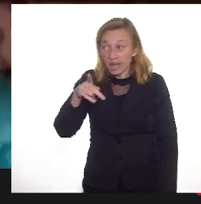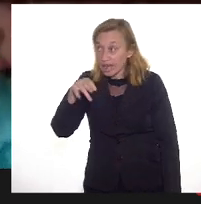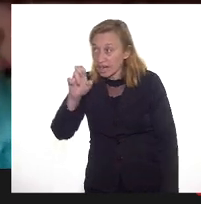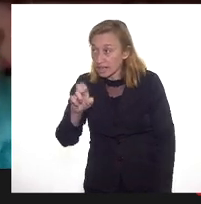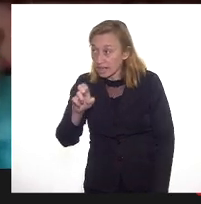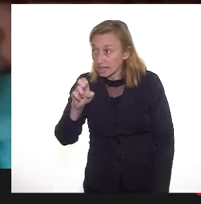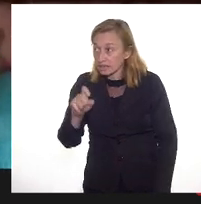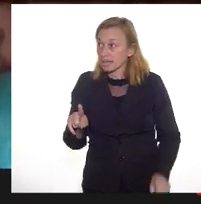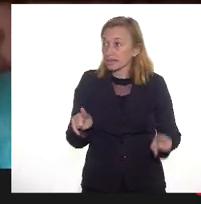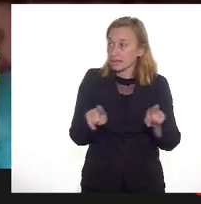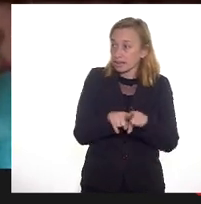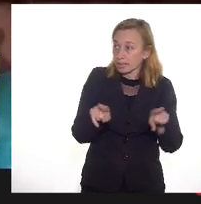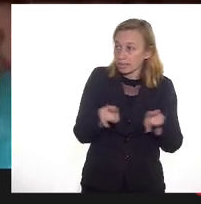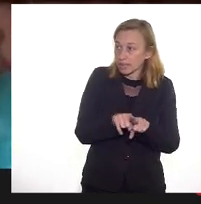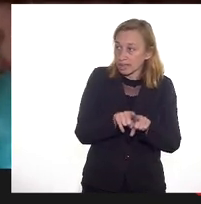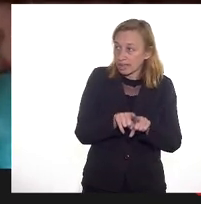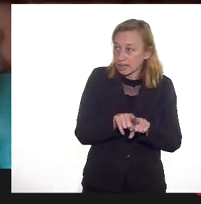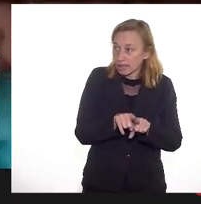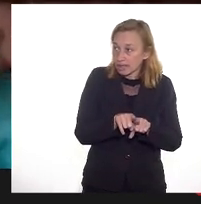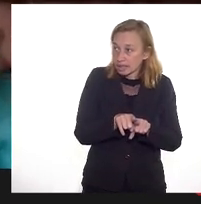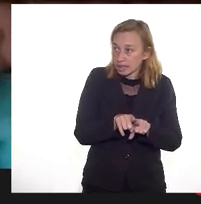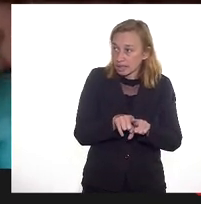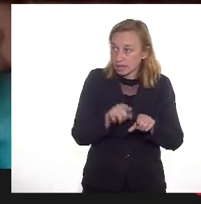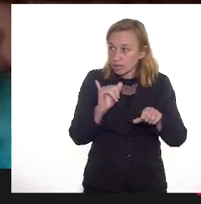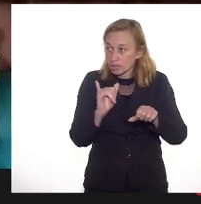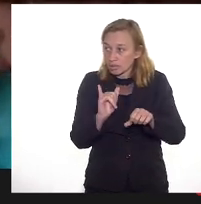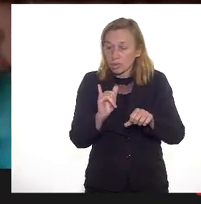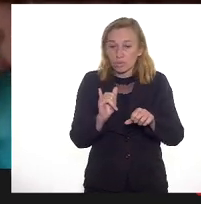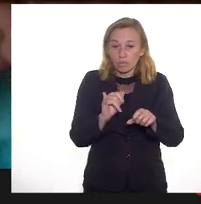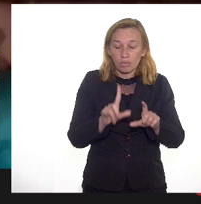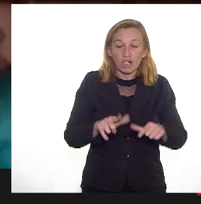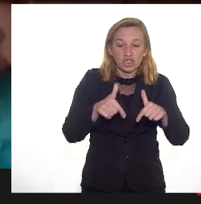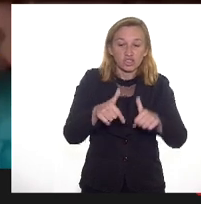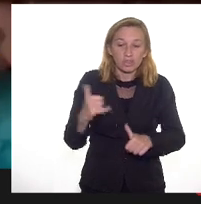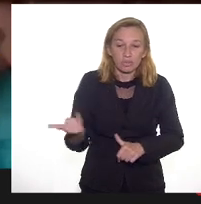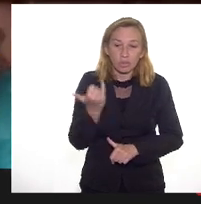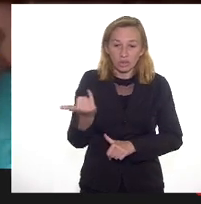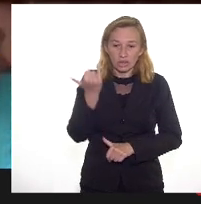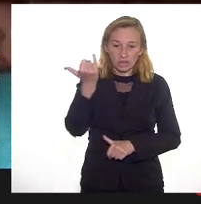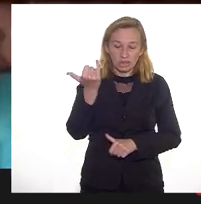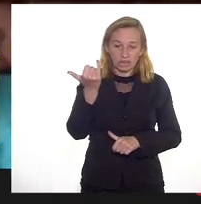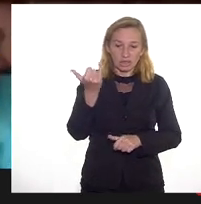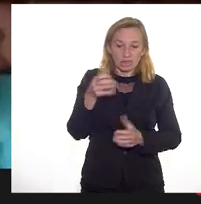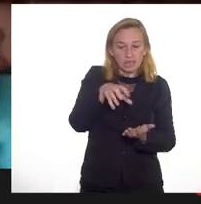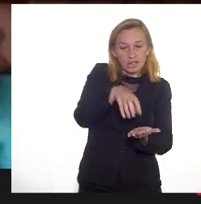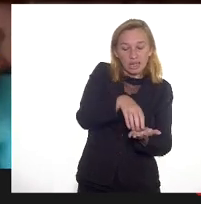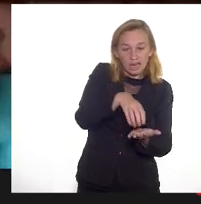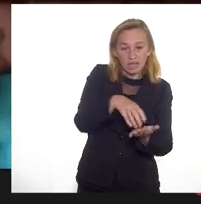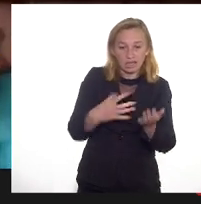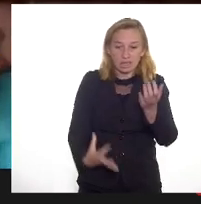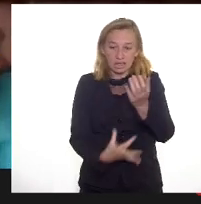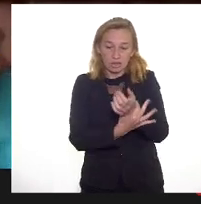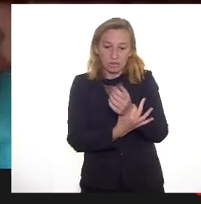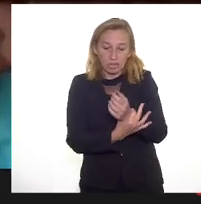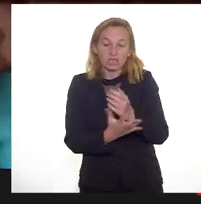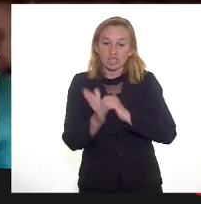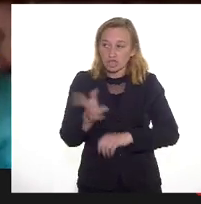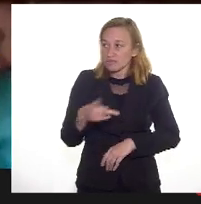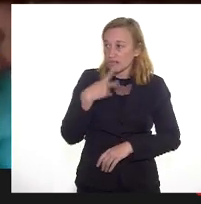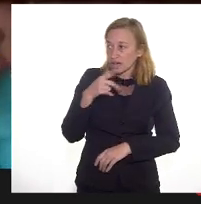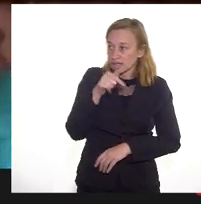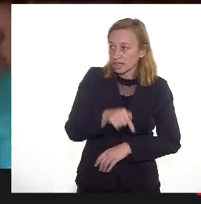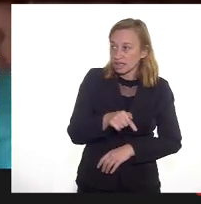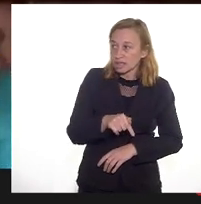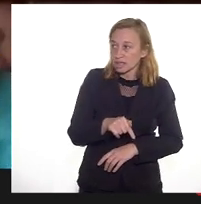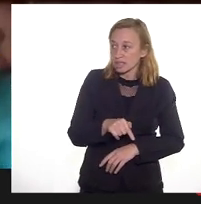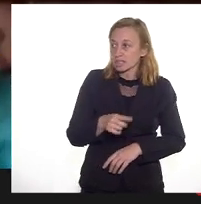também, né, compõe aí uma articulação importante dessa rede de observatório de segurança, já mencionada aqui,